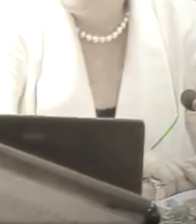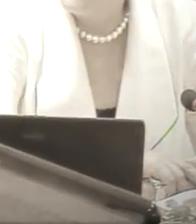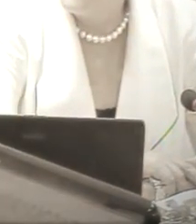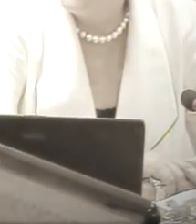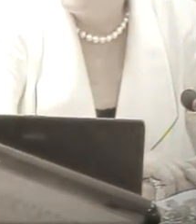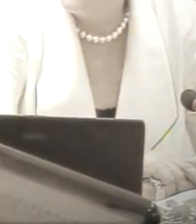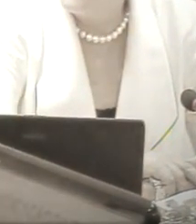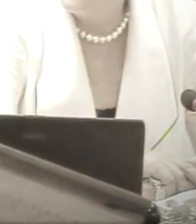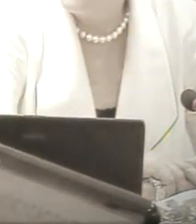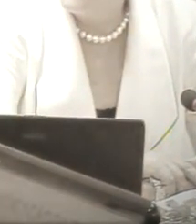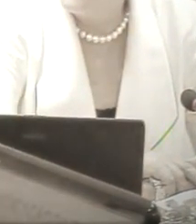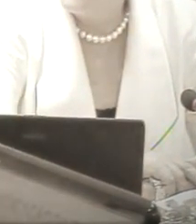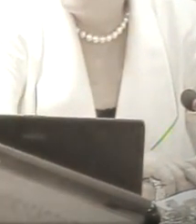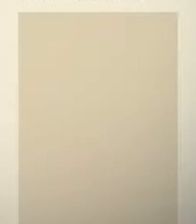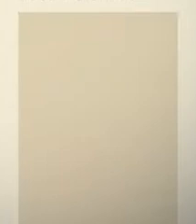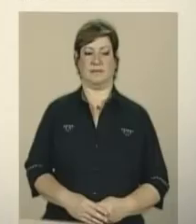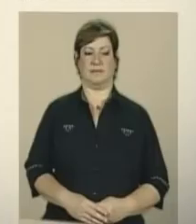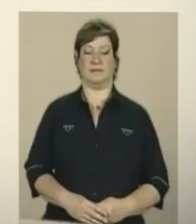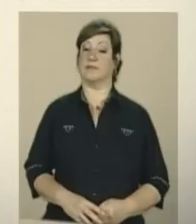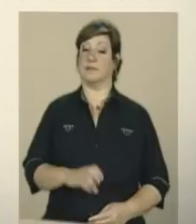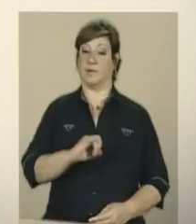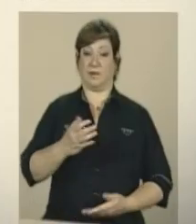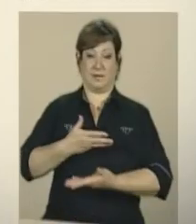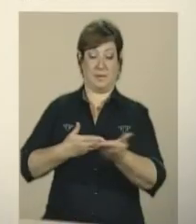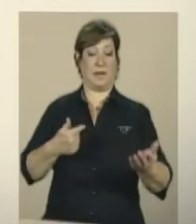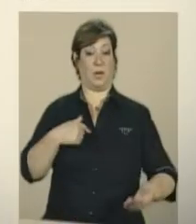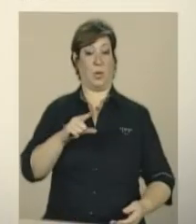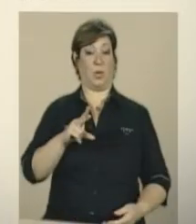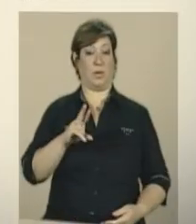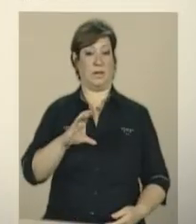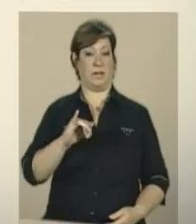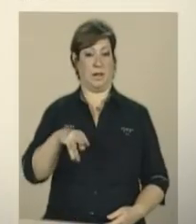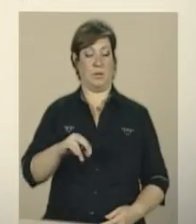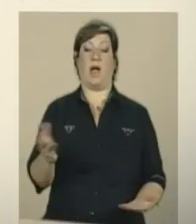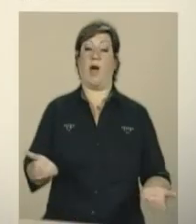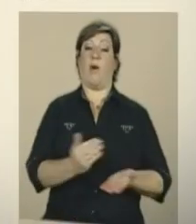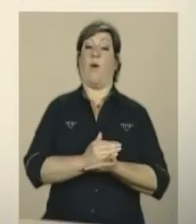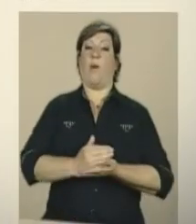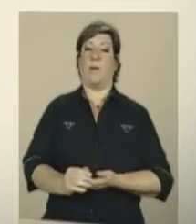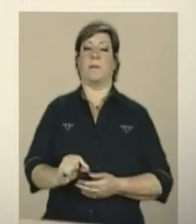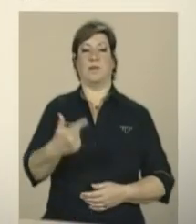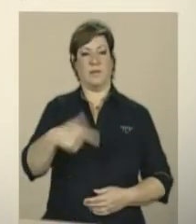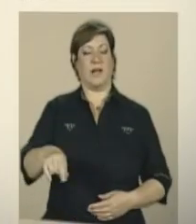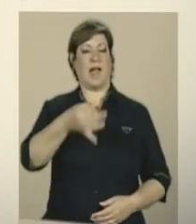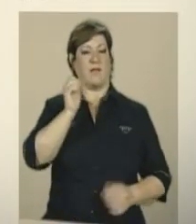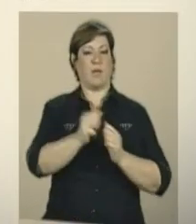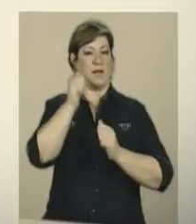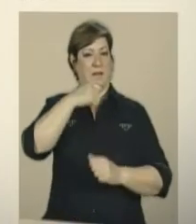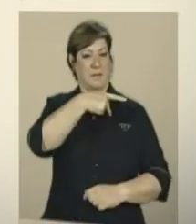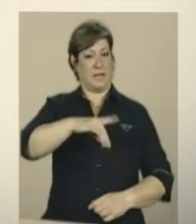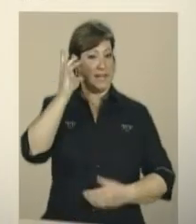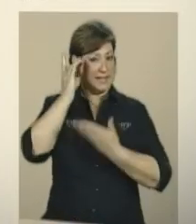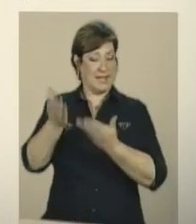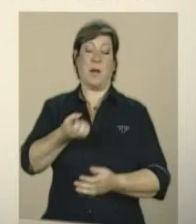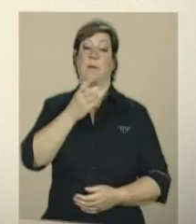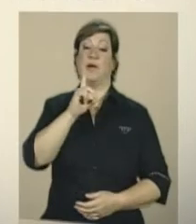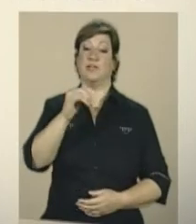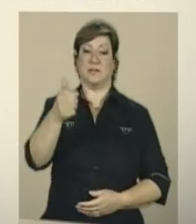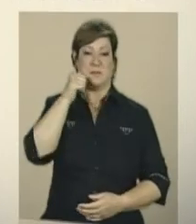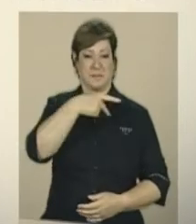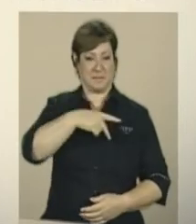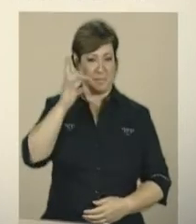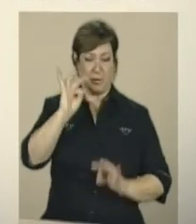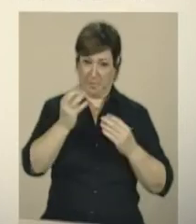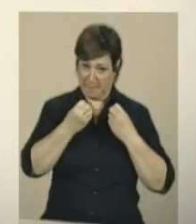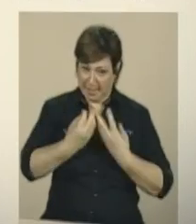café com a Presidenta Olá amigos eu sou o Luciano seas e começa agora mais um café com a presidenta Dilma Bom dia presidenta